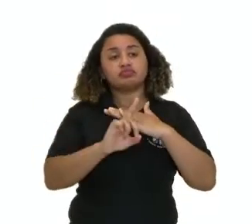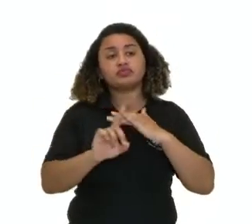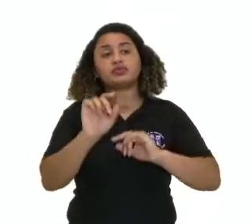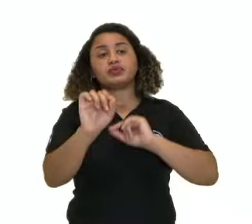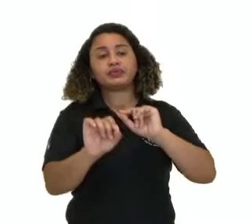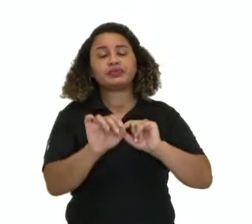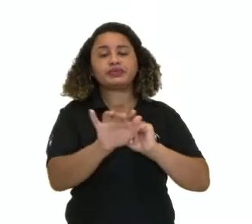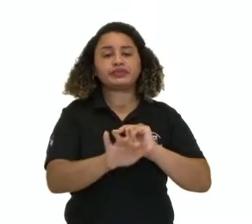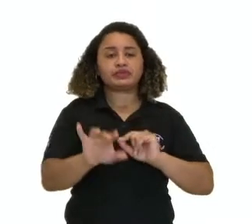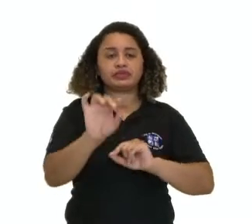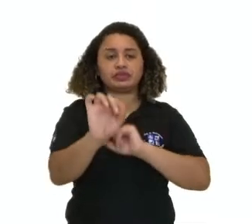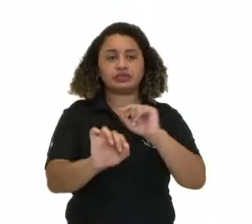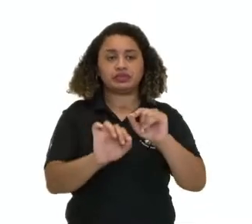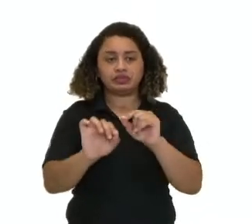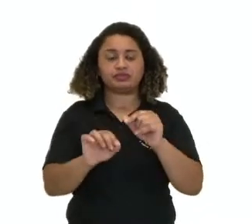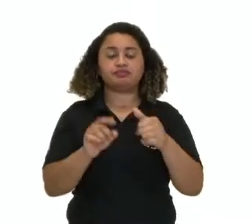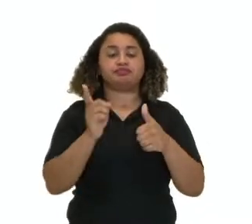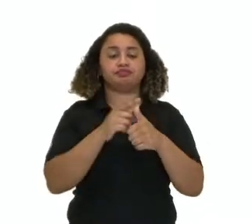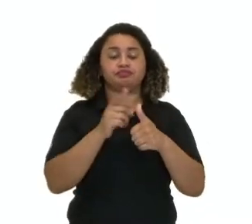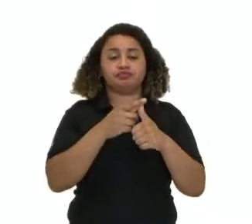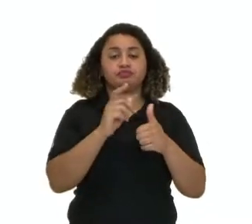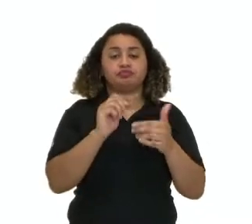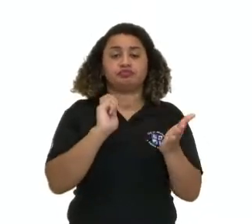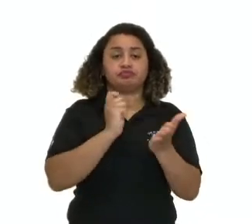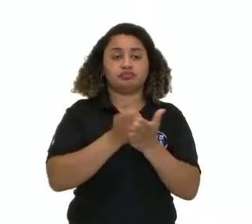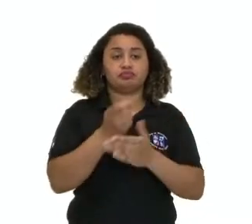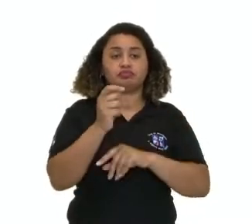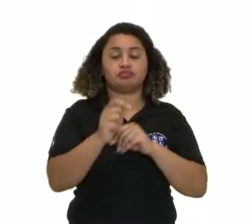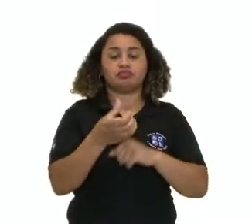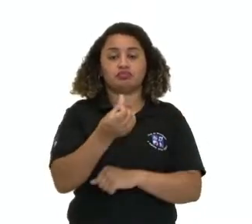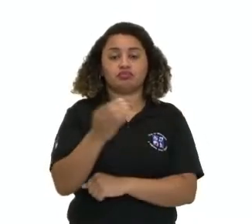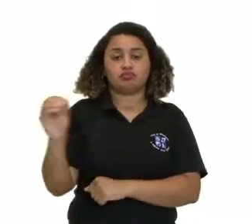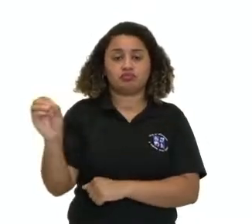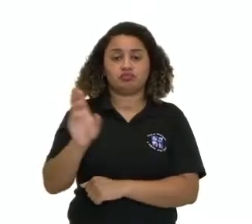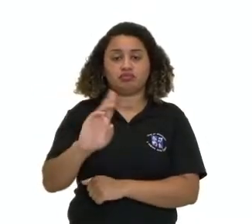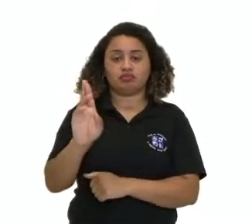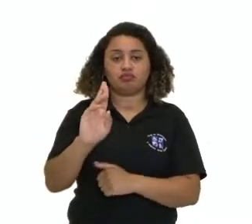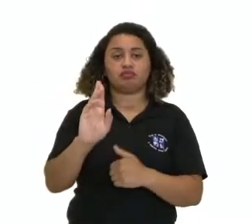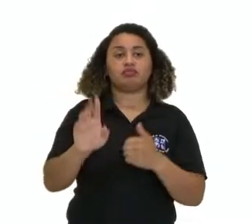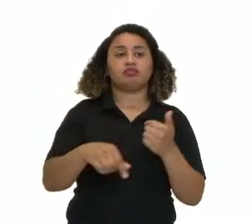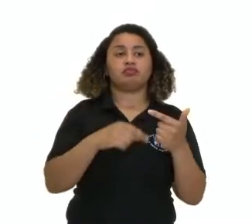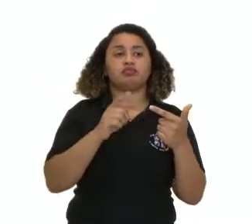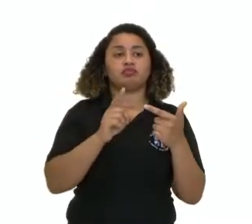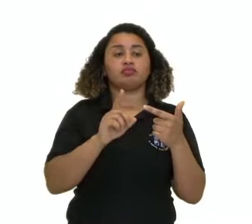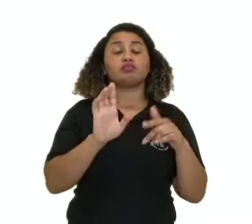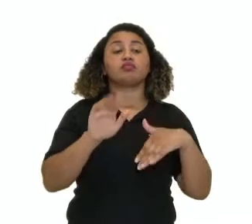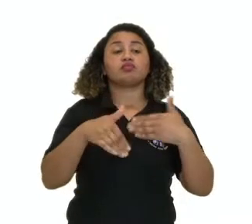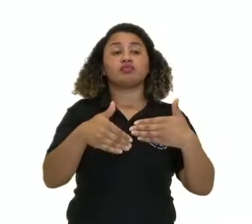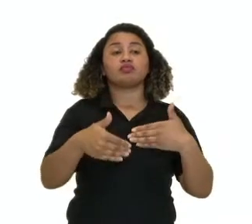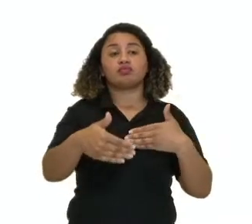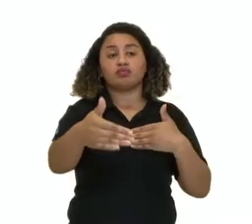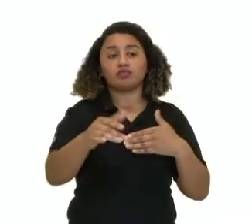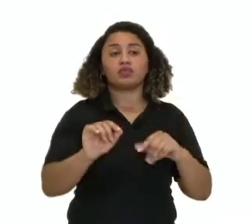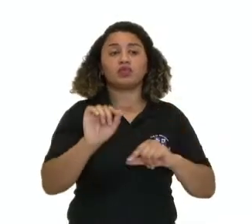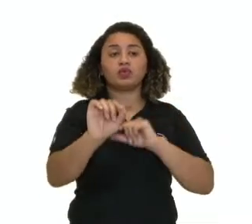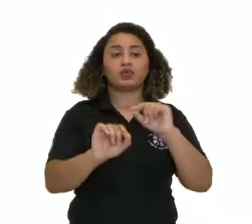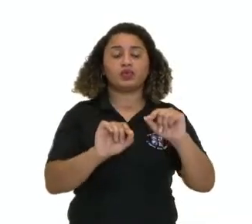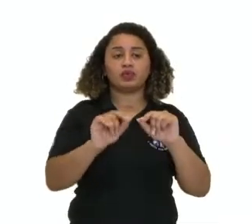seguintes condições. Primeira parcela de R$ 600. E daí em